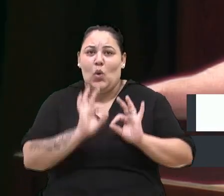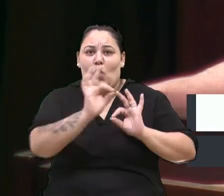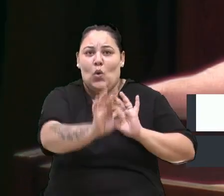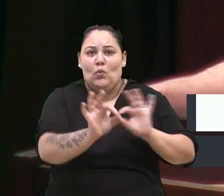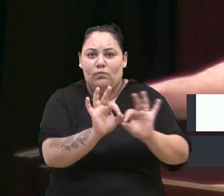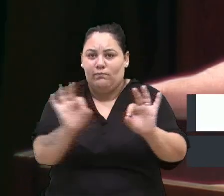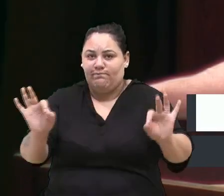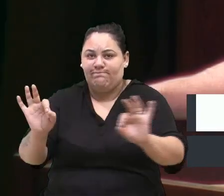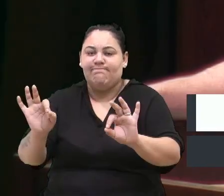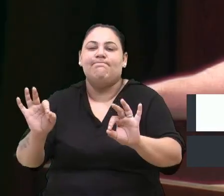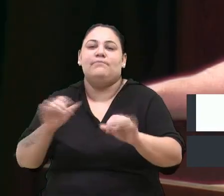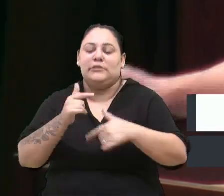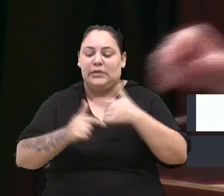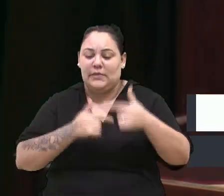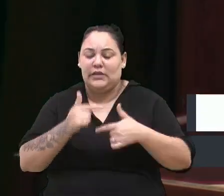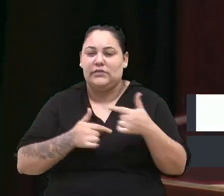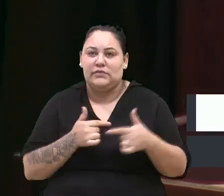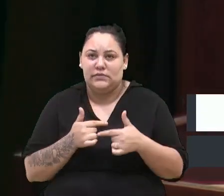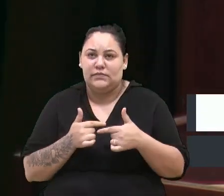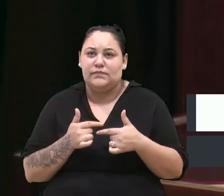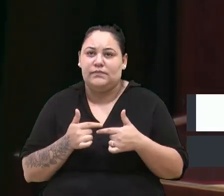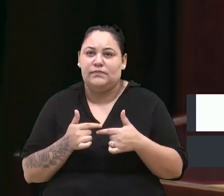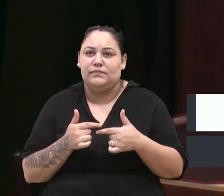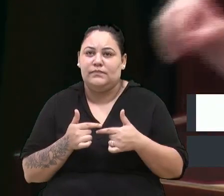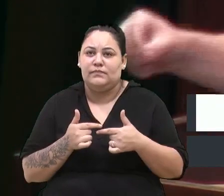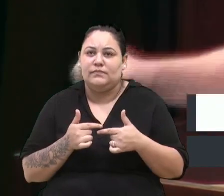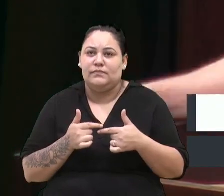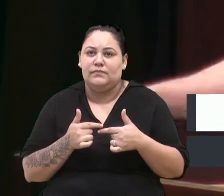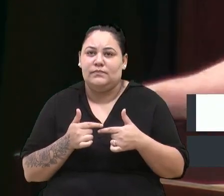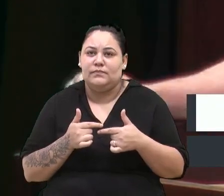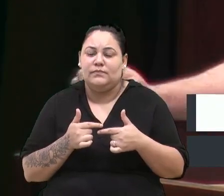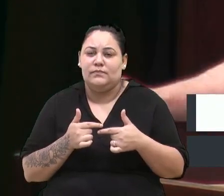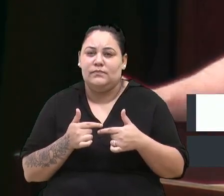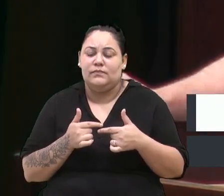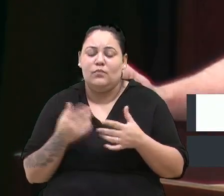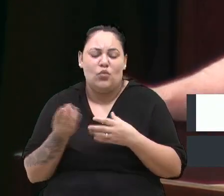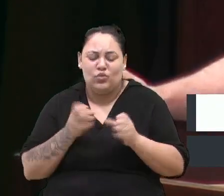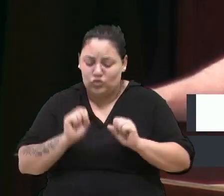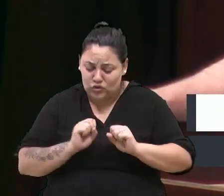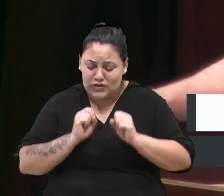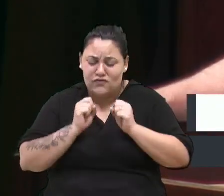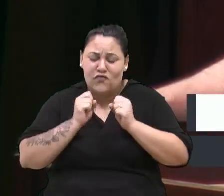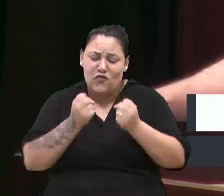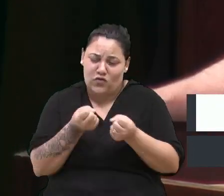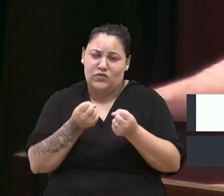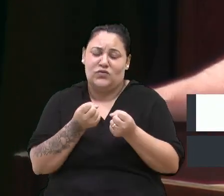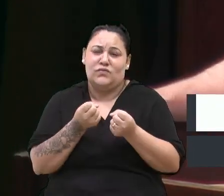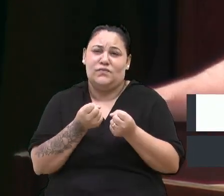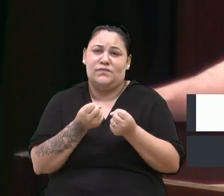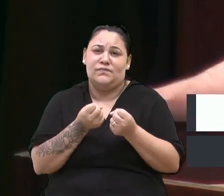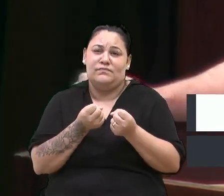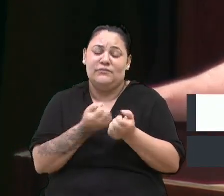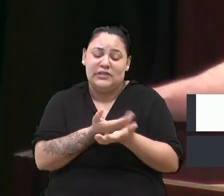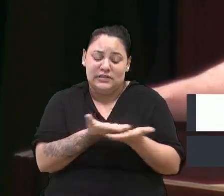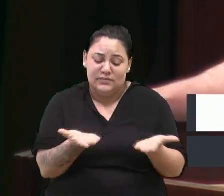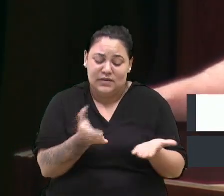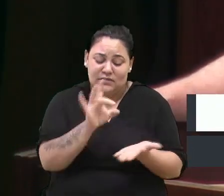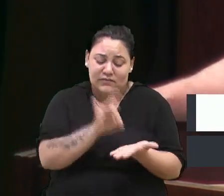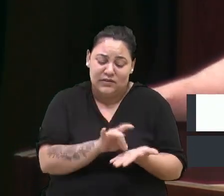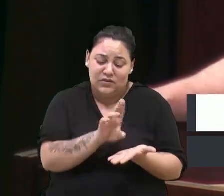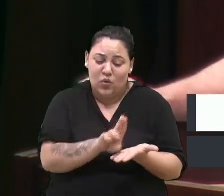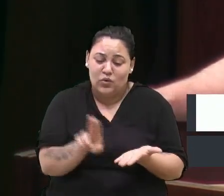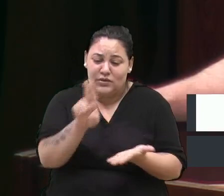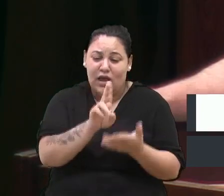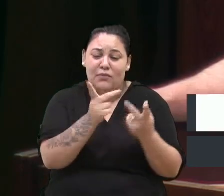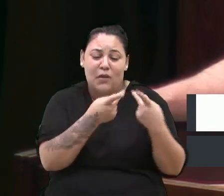trabalhando, vamos dizer assim, com afinco para que aquele espaço seja ocupado